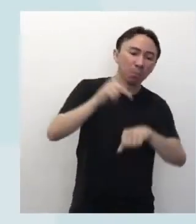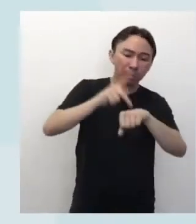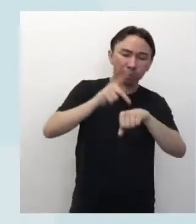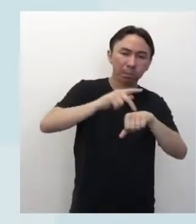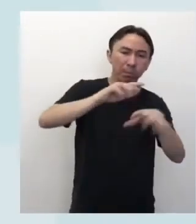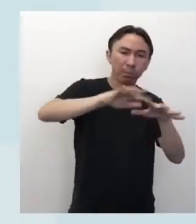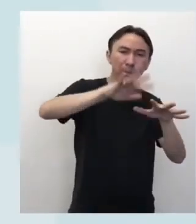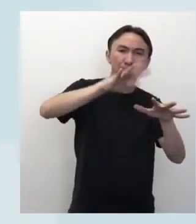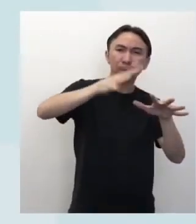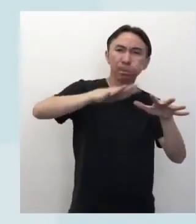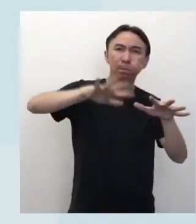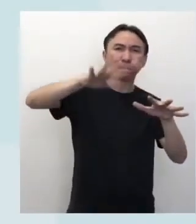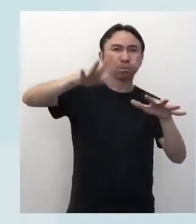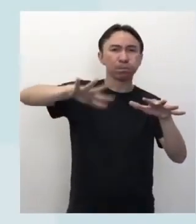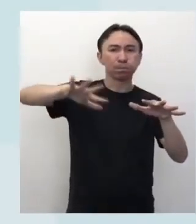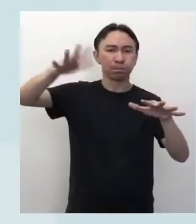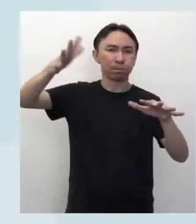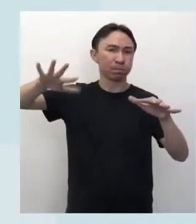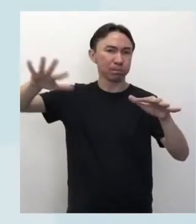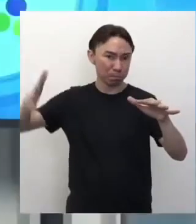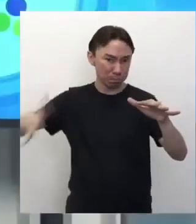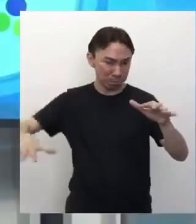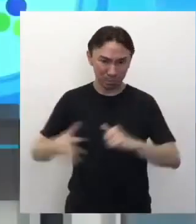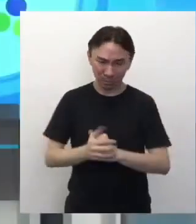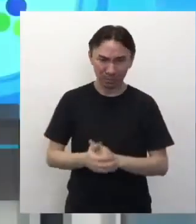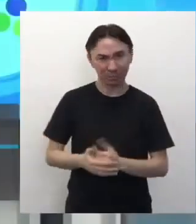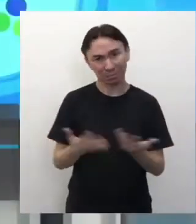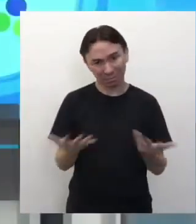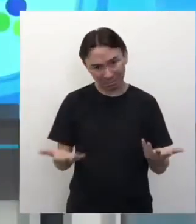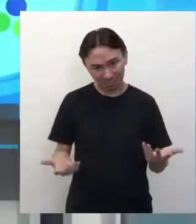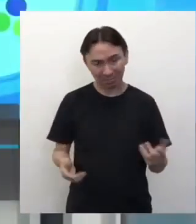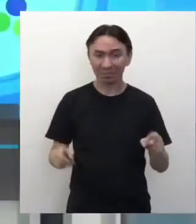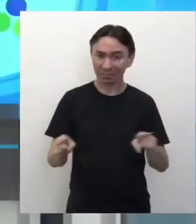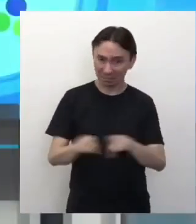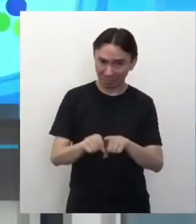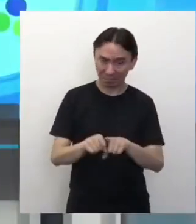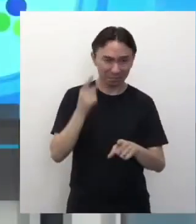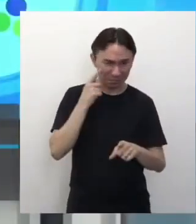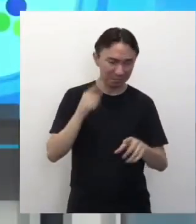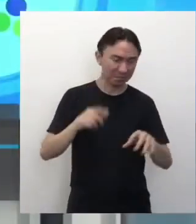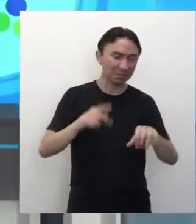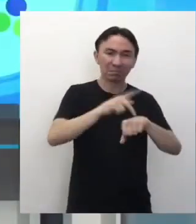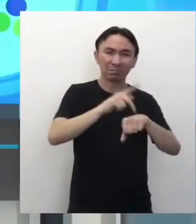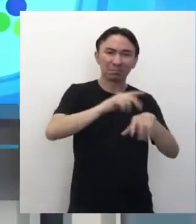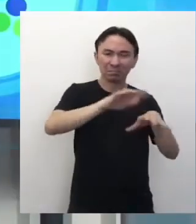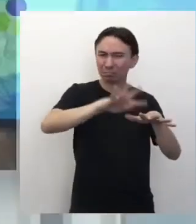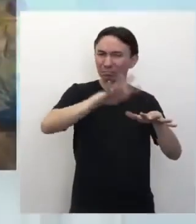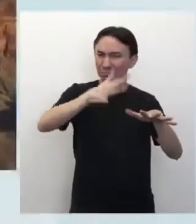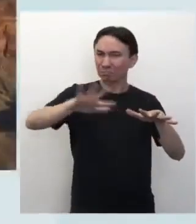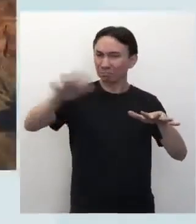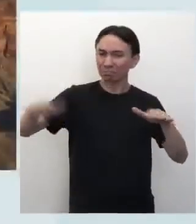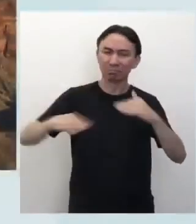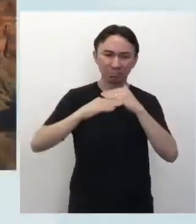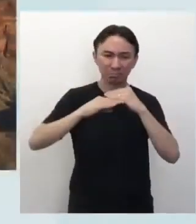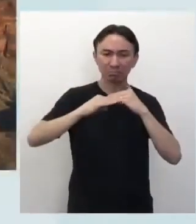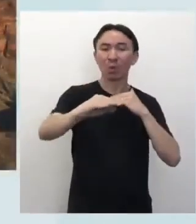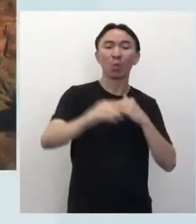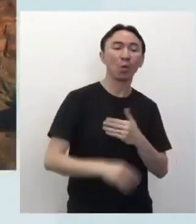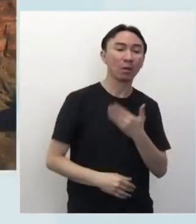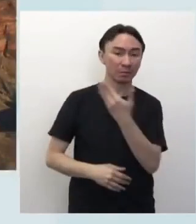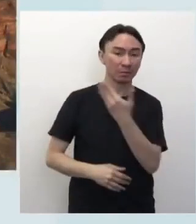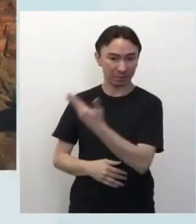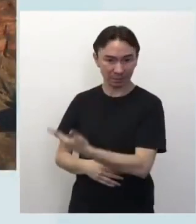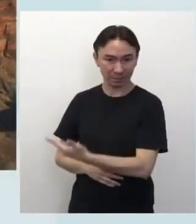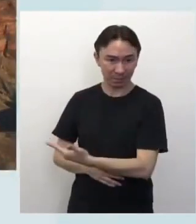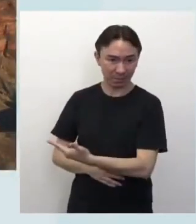são relevos, né? Então, já que estamos falando de relevo, né, então vamos dar aí um exemplo aí de relevo, que é essa imagem que vai aparecer